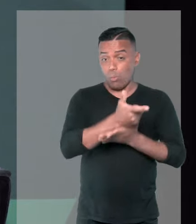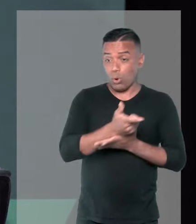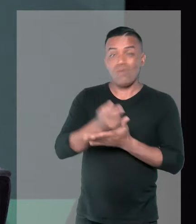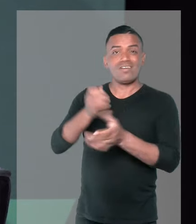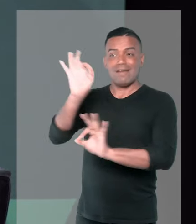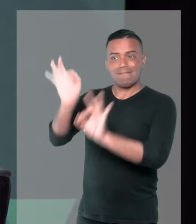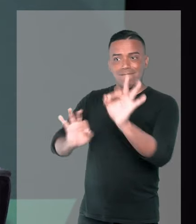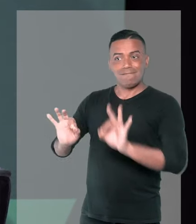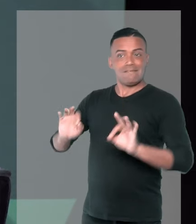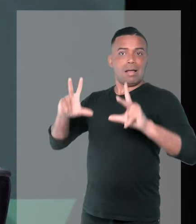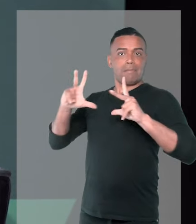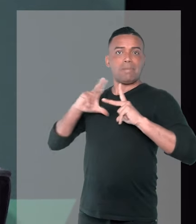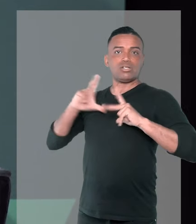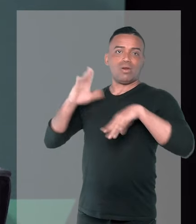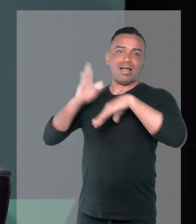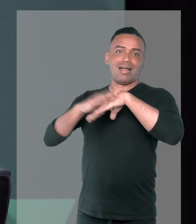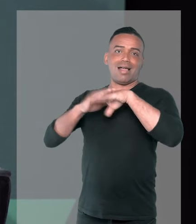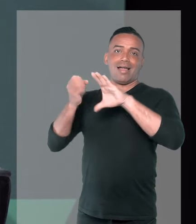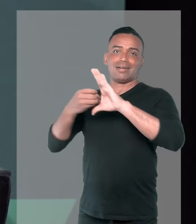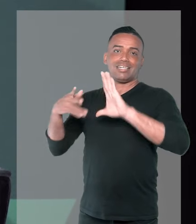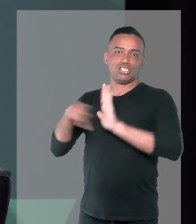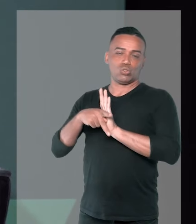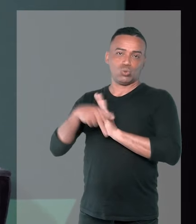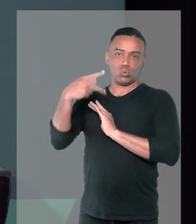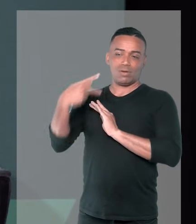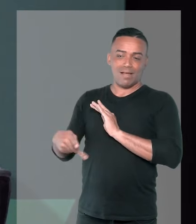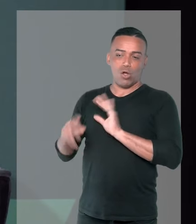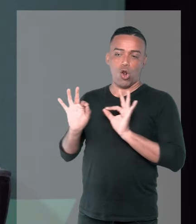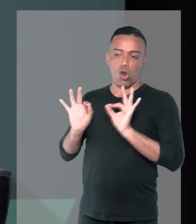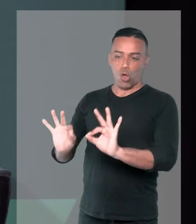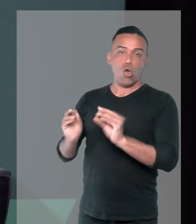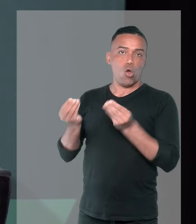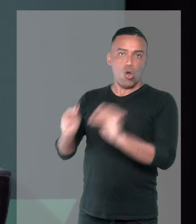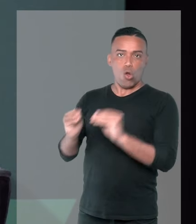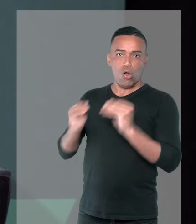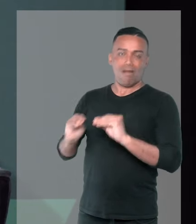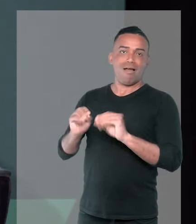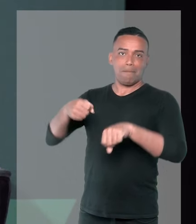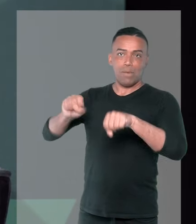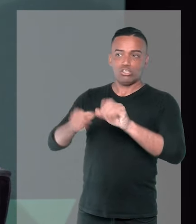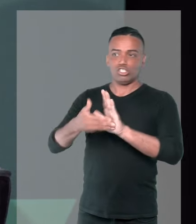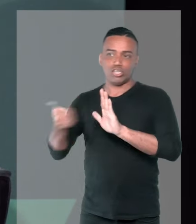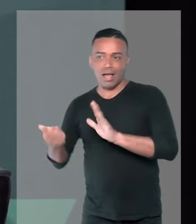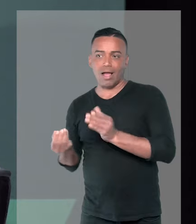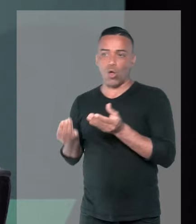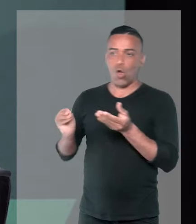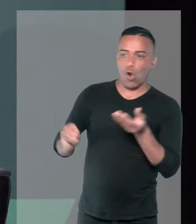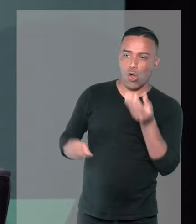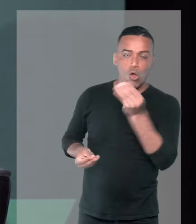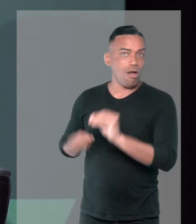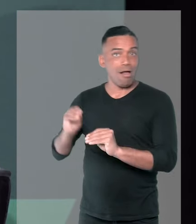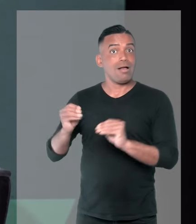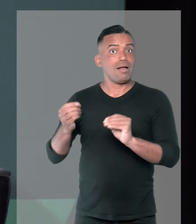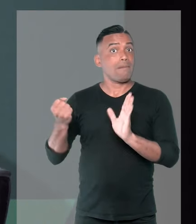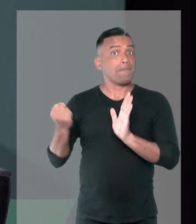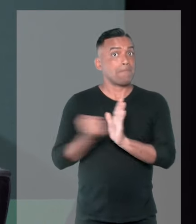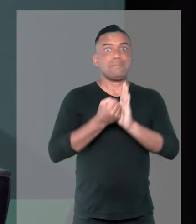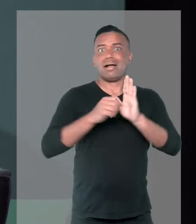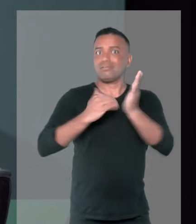criar comunidade de pessoas que podem adicionar coisas da moto que podem retirar coisas da moto que podem agregar valor à marca